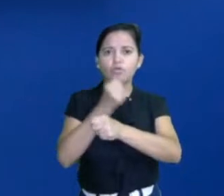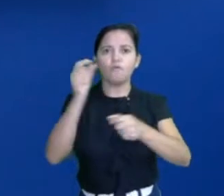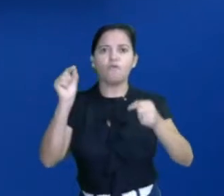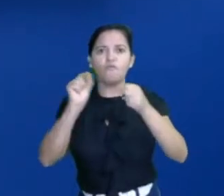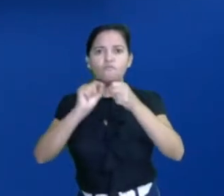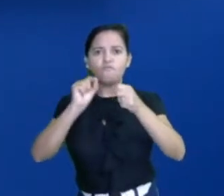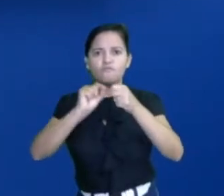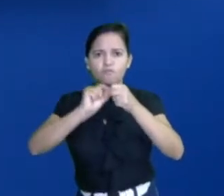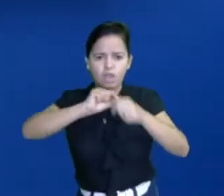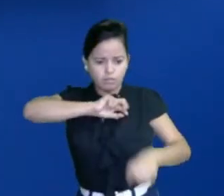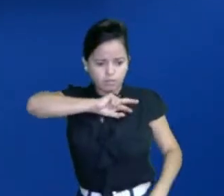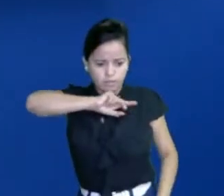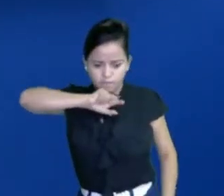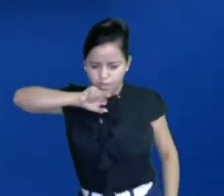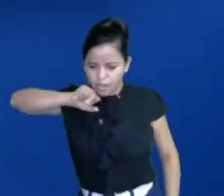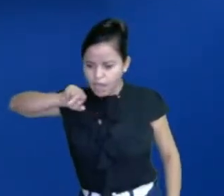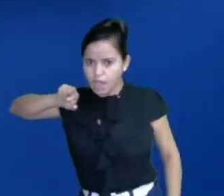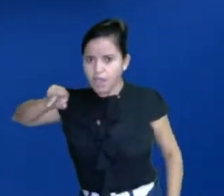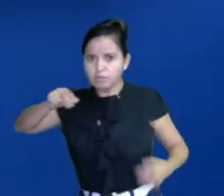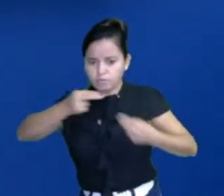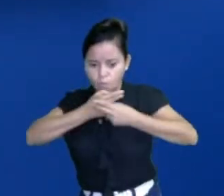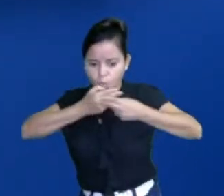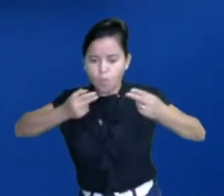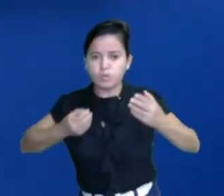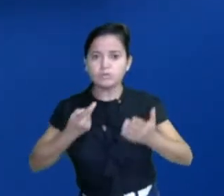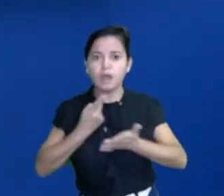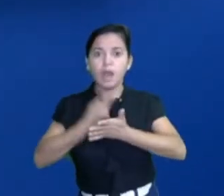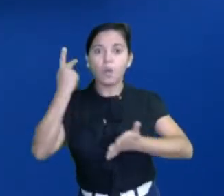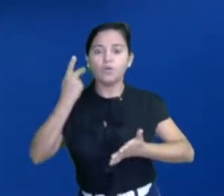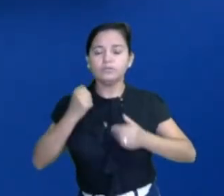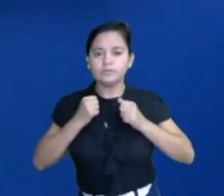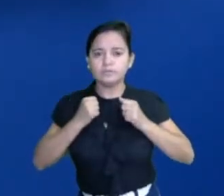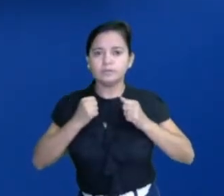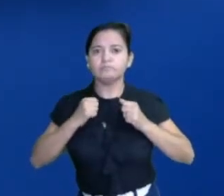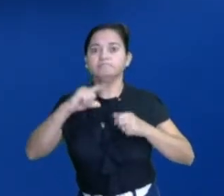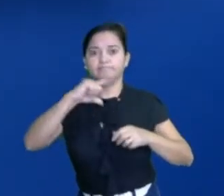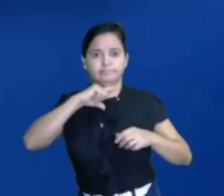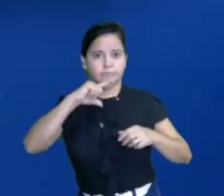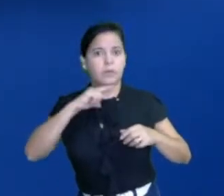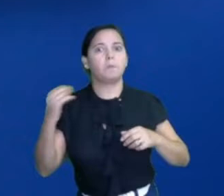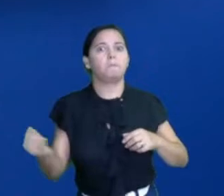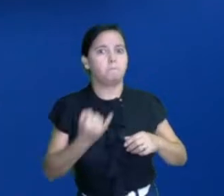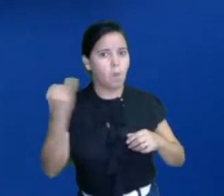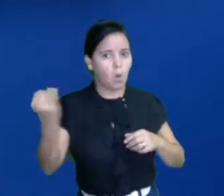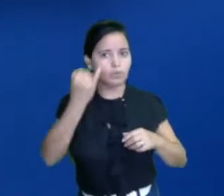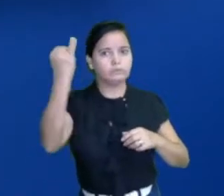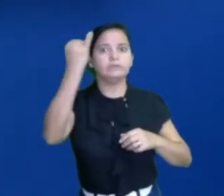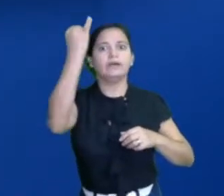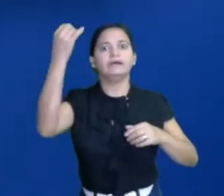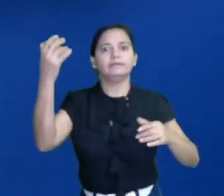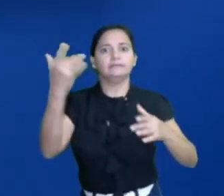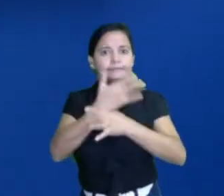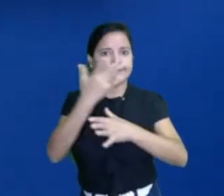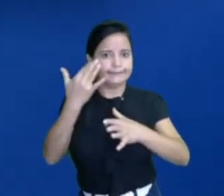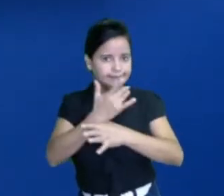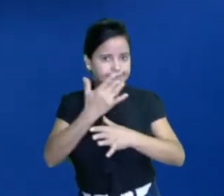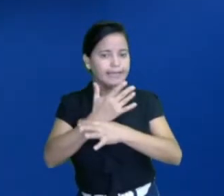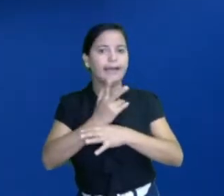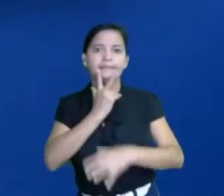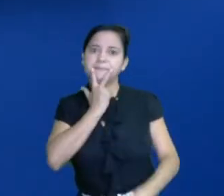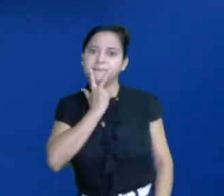uma diversidade de acontecimentos. Por isso é um patrimônio importante da nossa cidade.